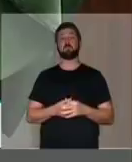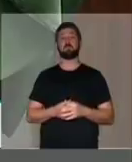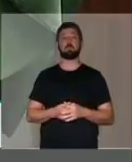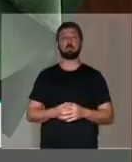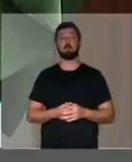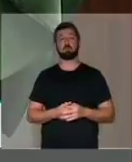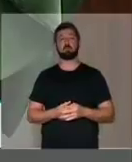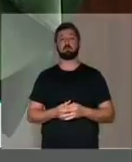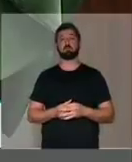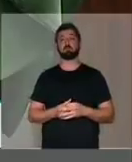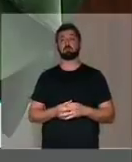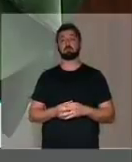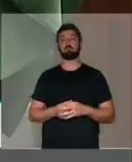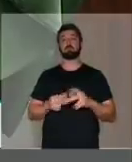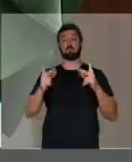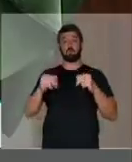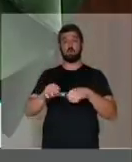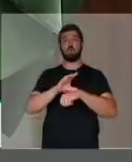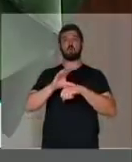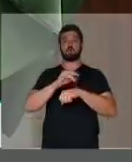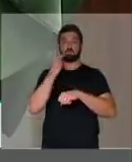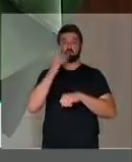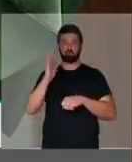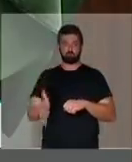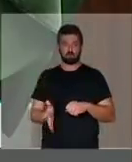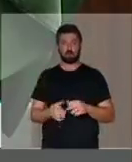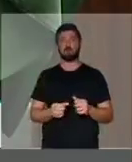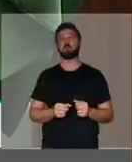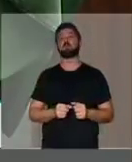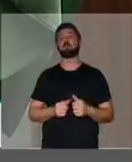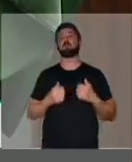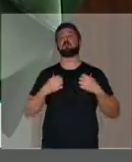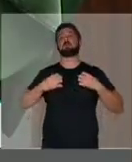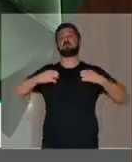conforme preceitua a Constituição Federal,